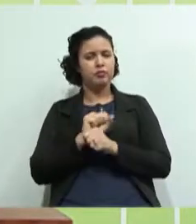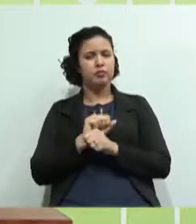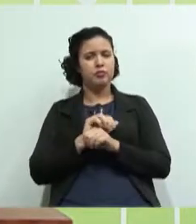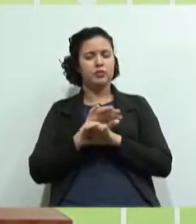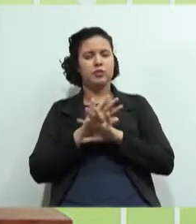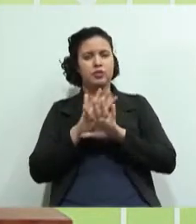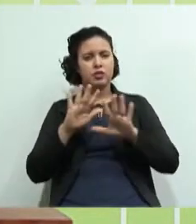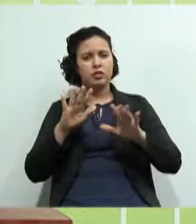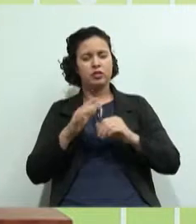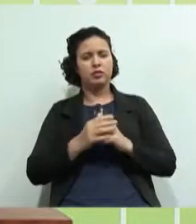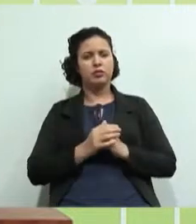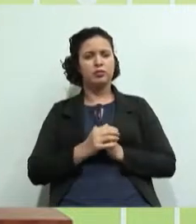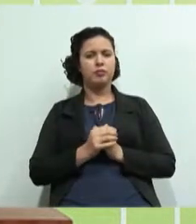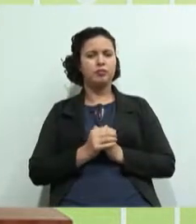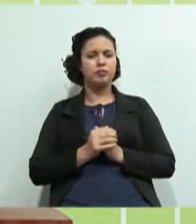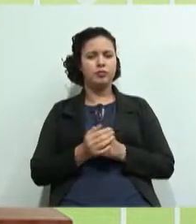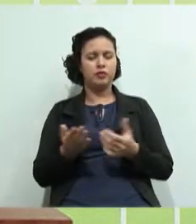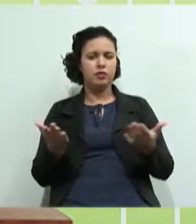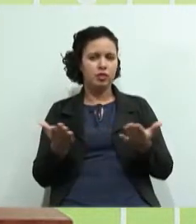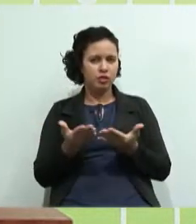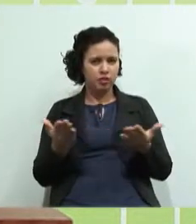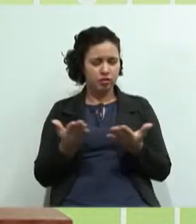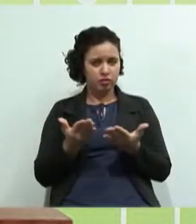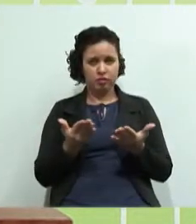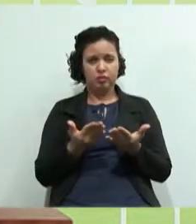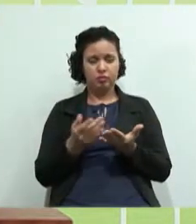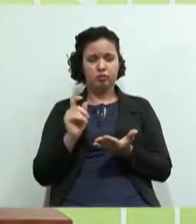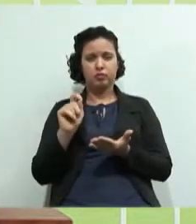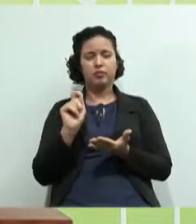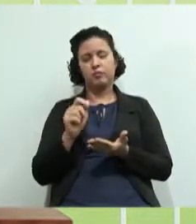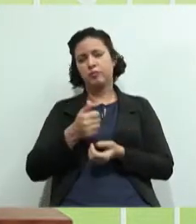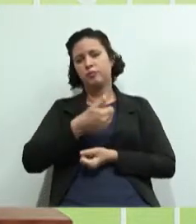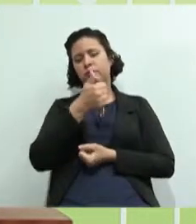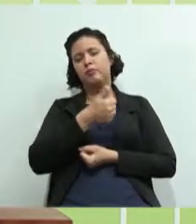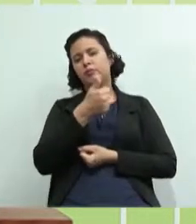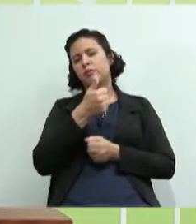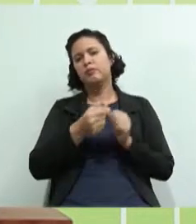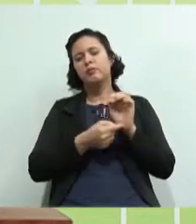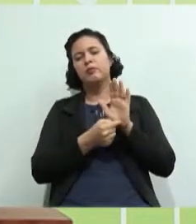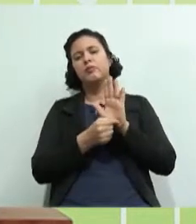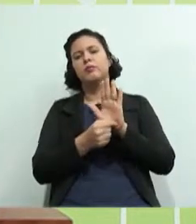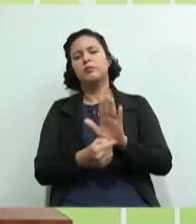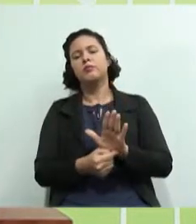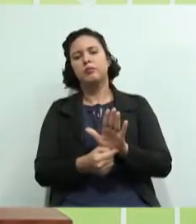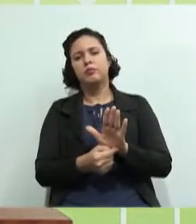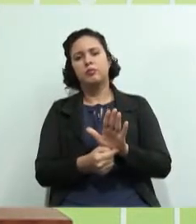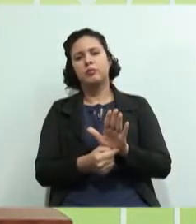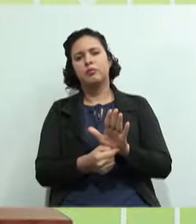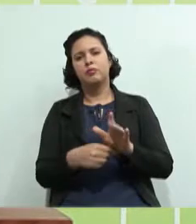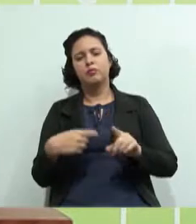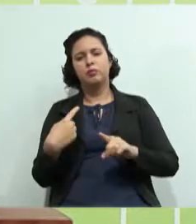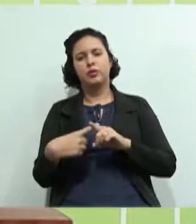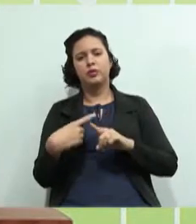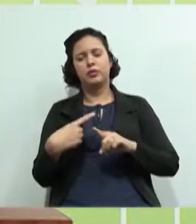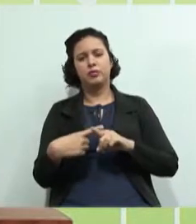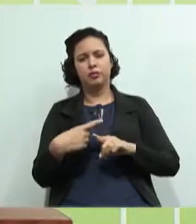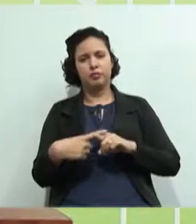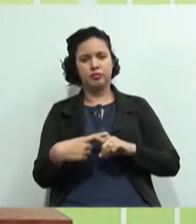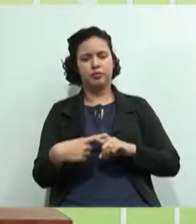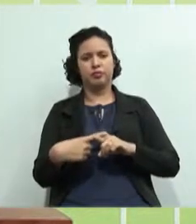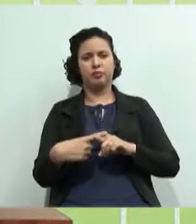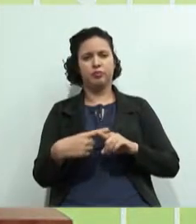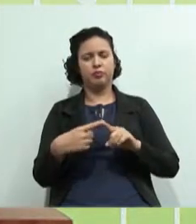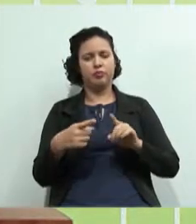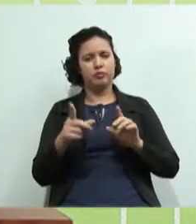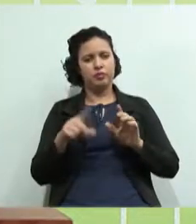foram planejadas e hoje elas estão sendo, a primeira aula está sendo colocada em prática com esse conteúdo que nós estamos passando para